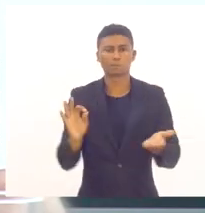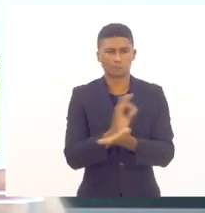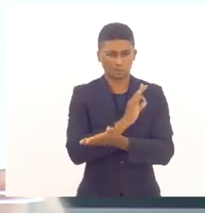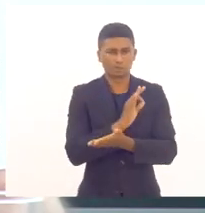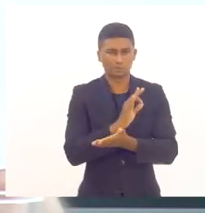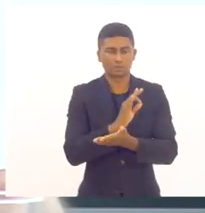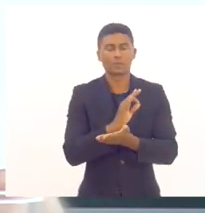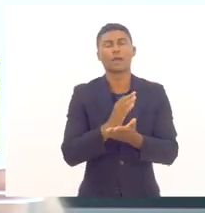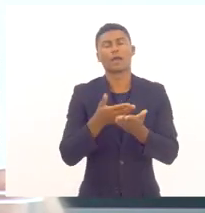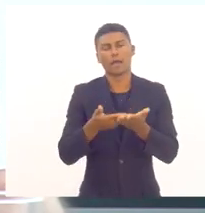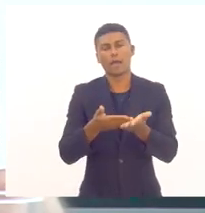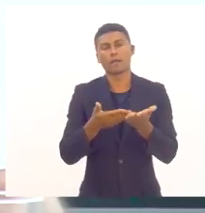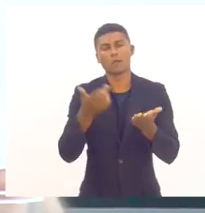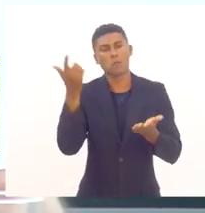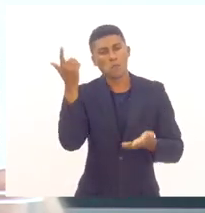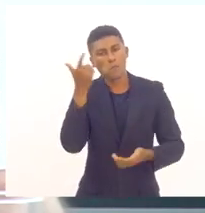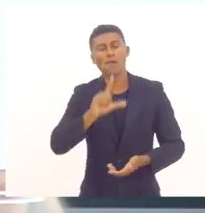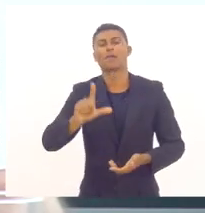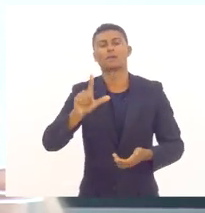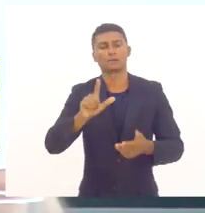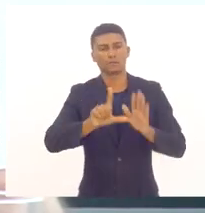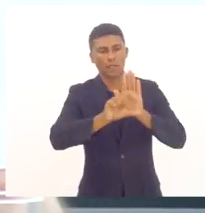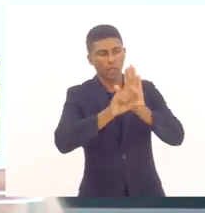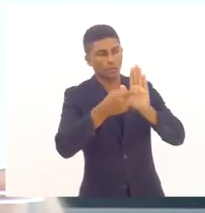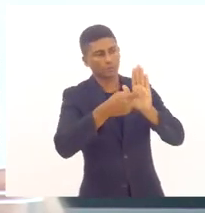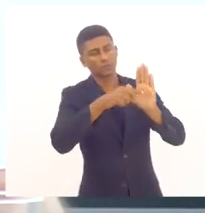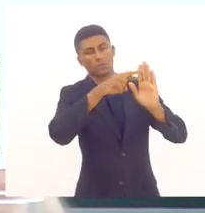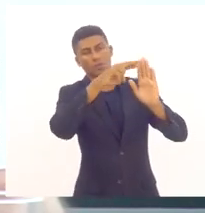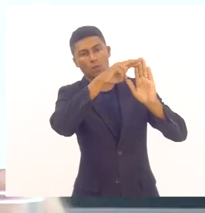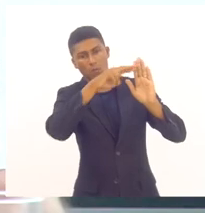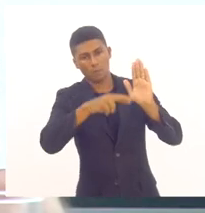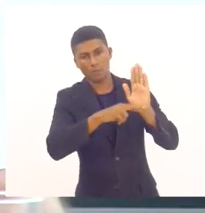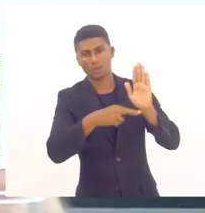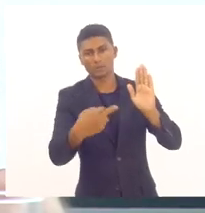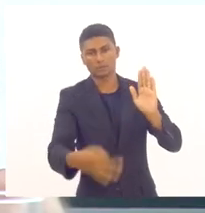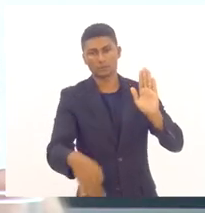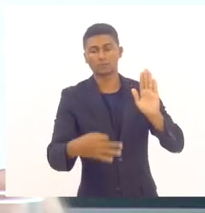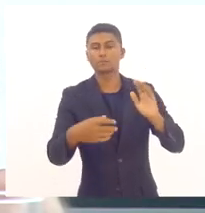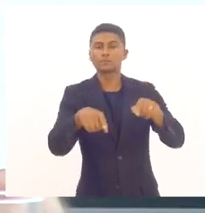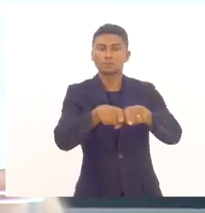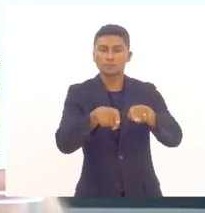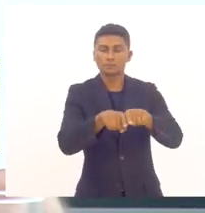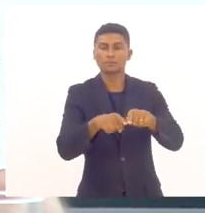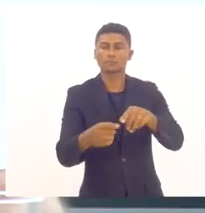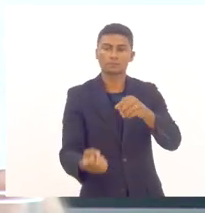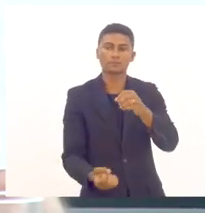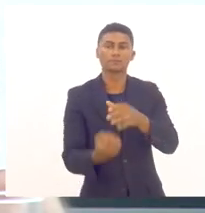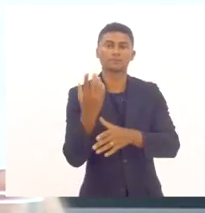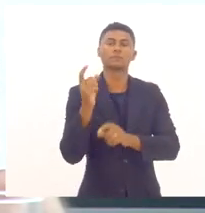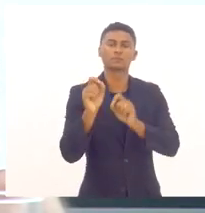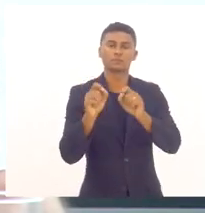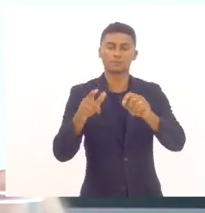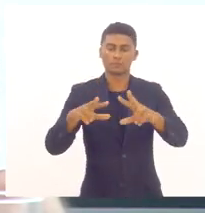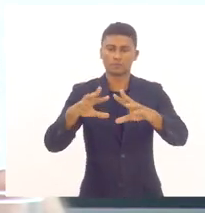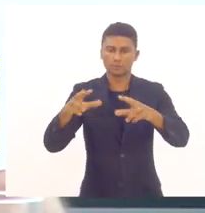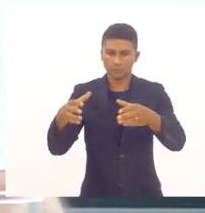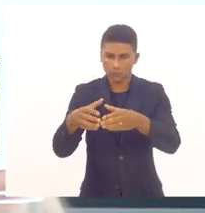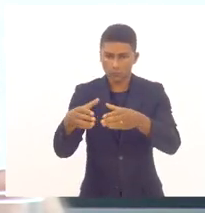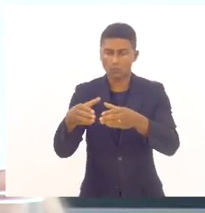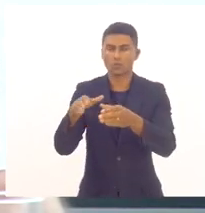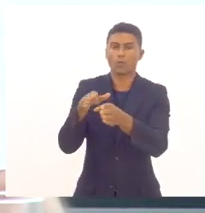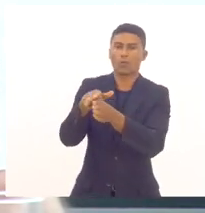que iria regulamentar a lei e, no mesmo ato, cria um conselho de